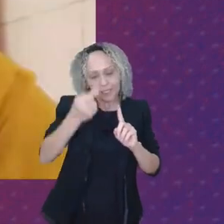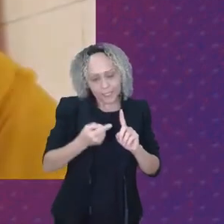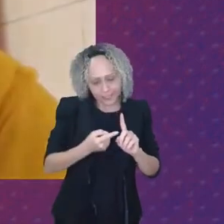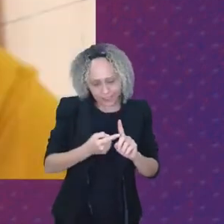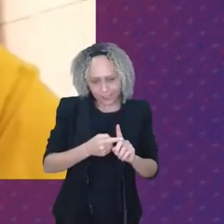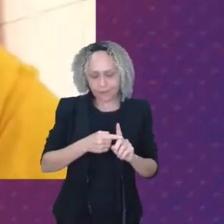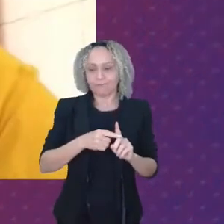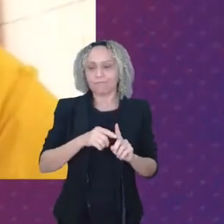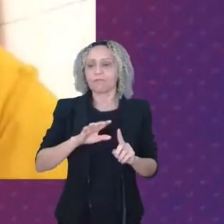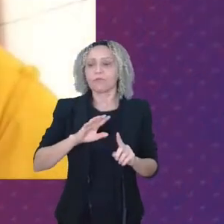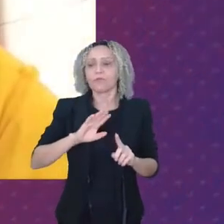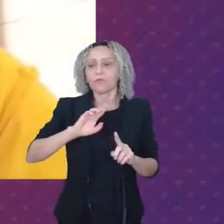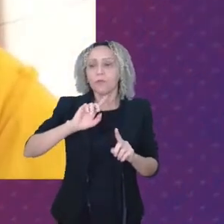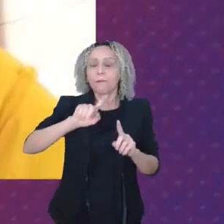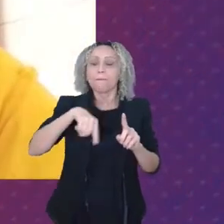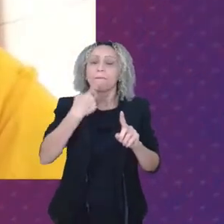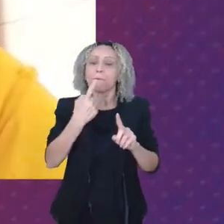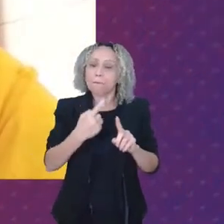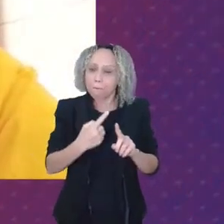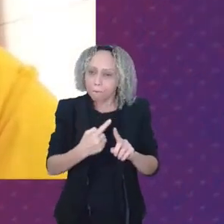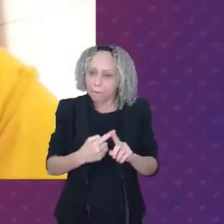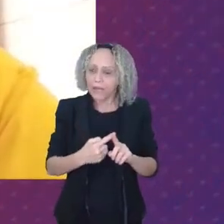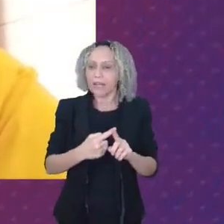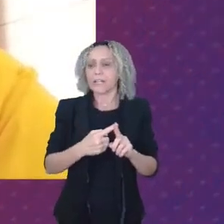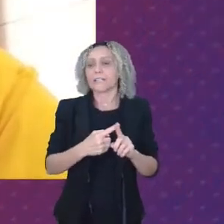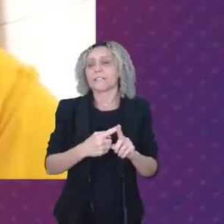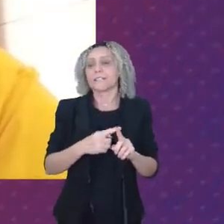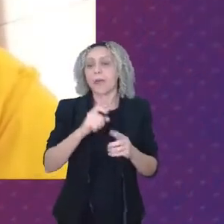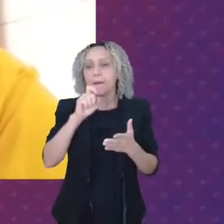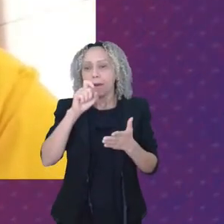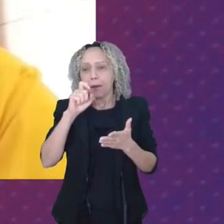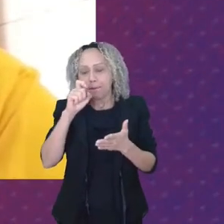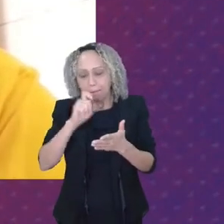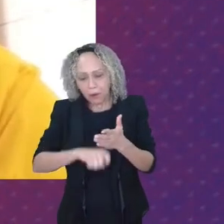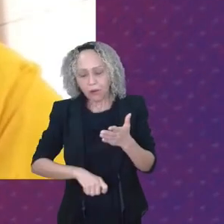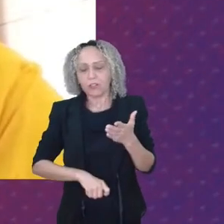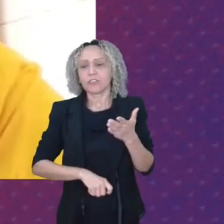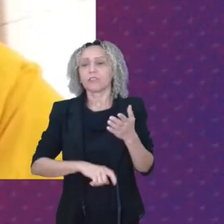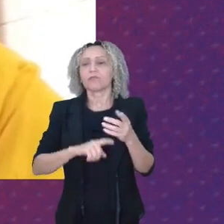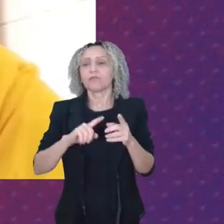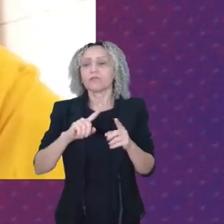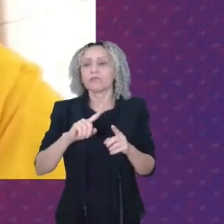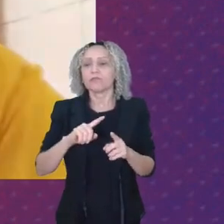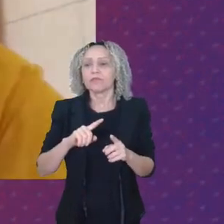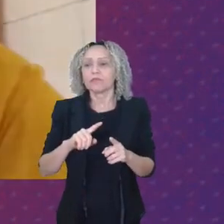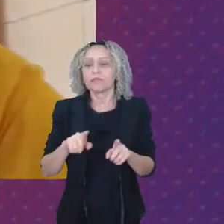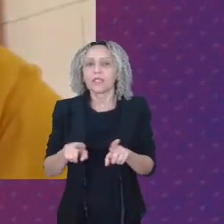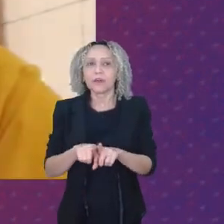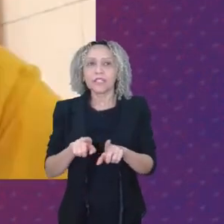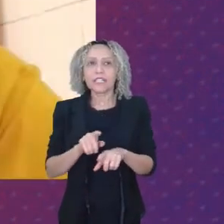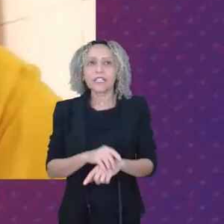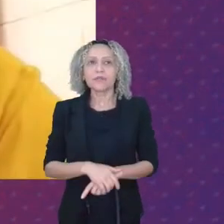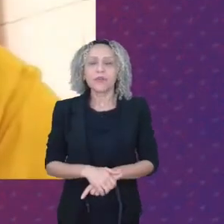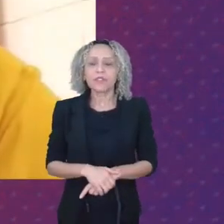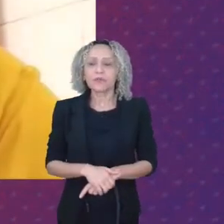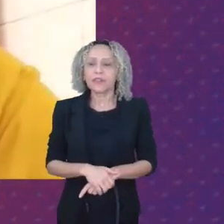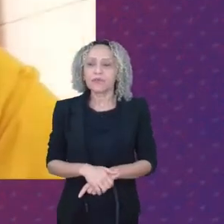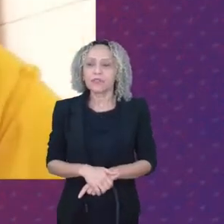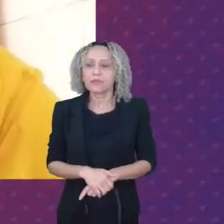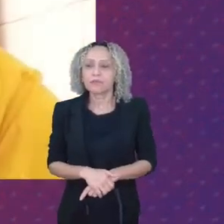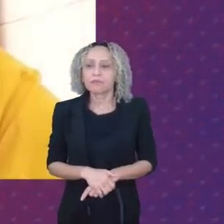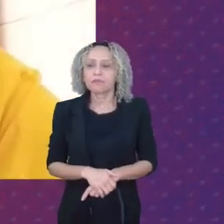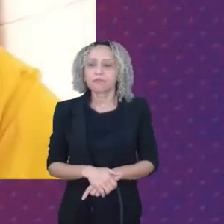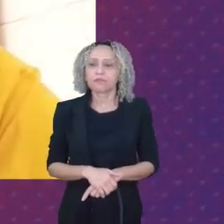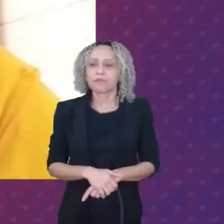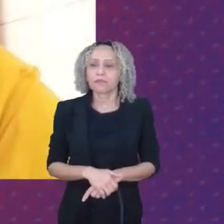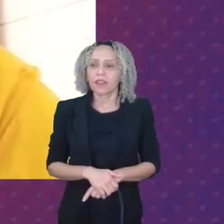e isso prevalece, hoje está dentro da Lei Complementar 150. Houve a proibição do desconto de